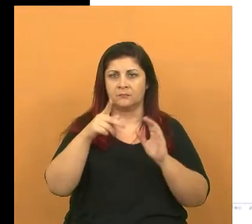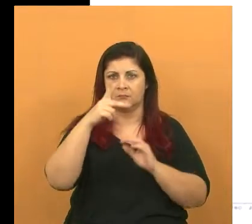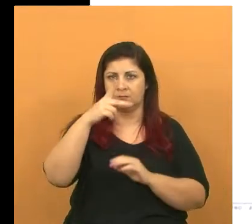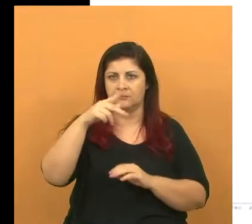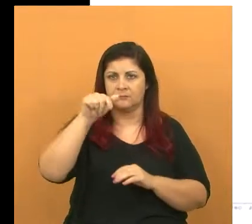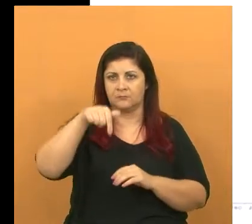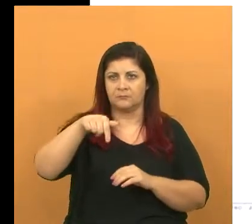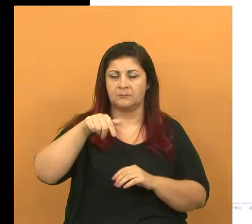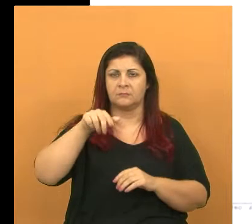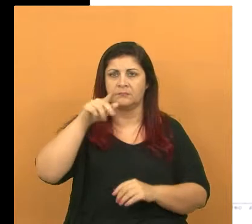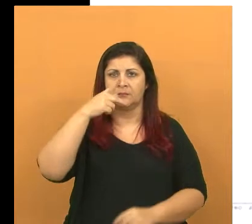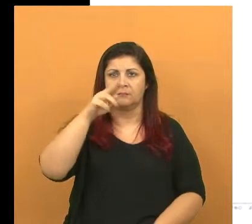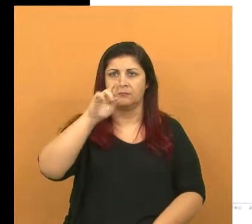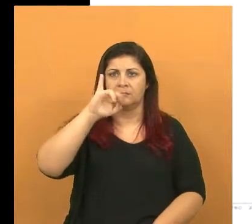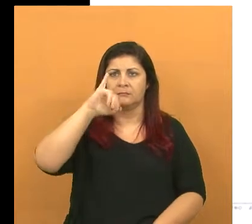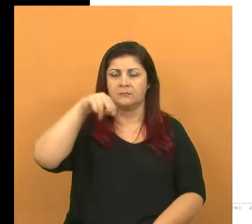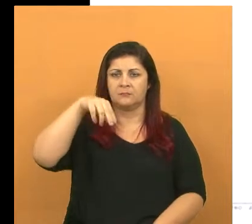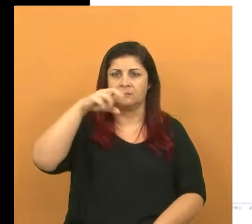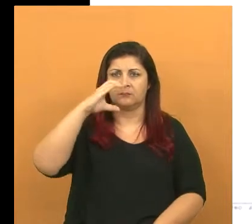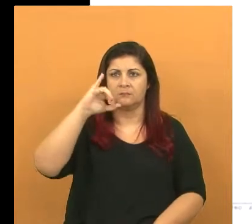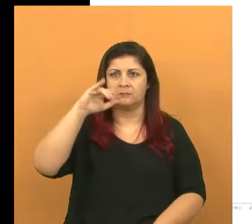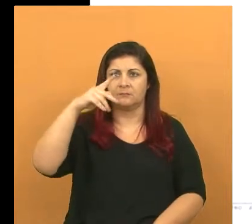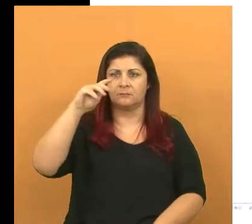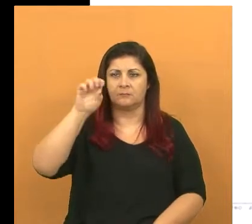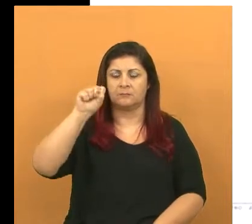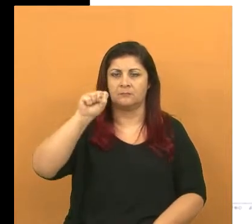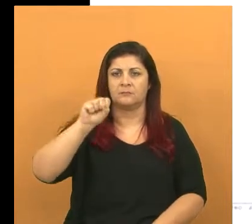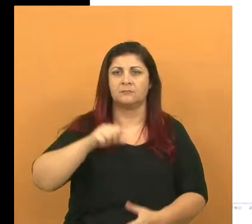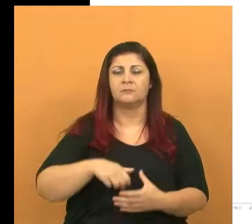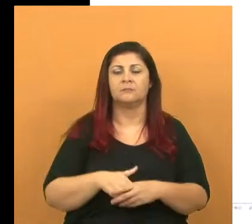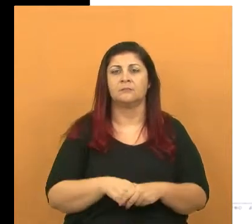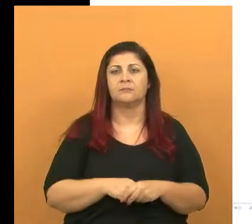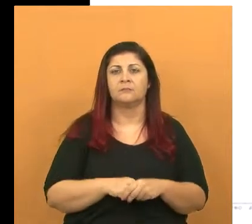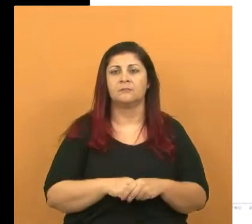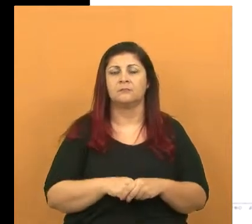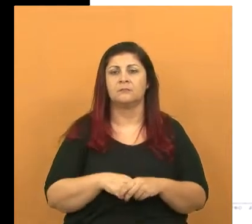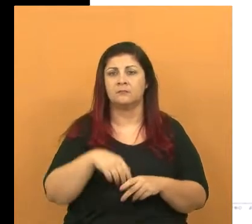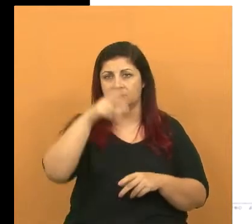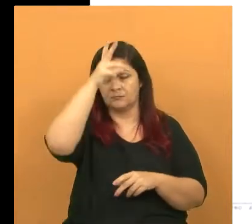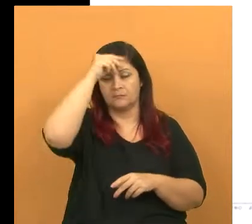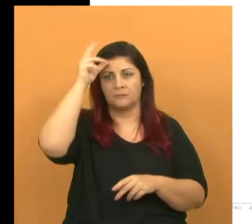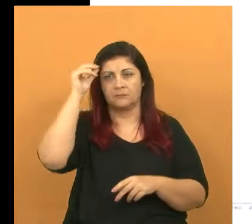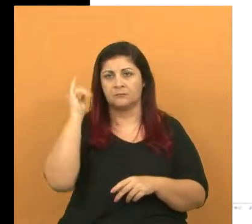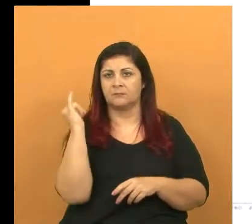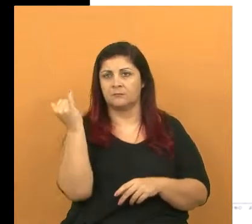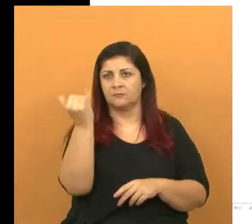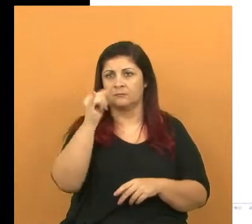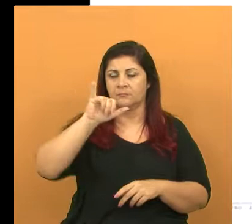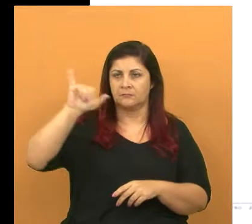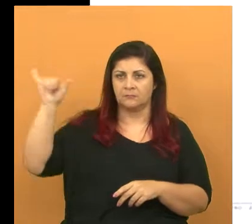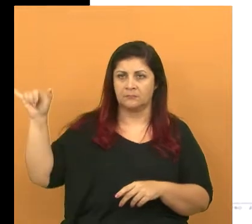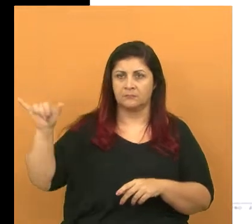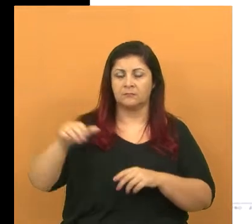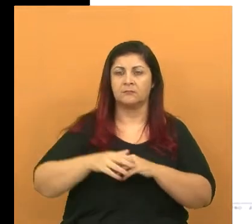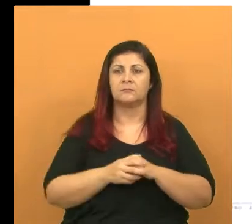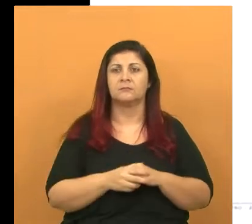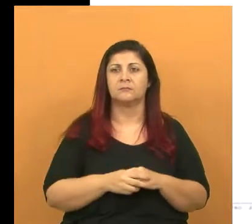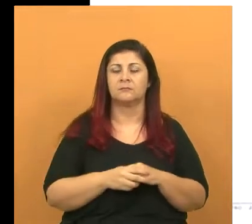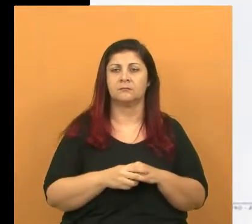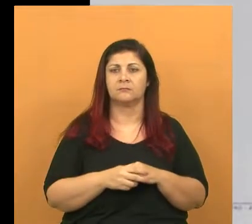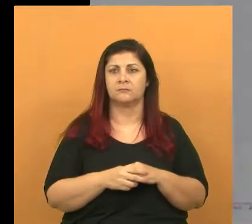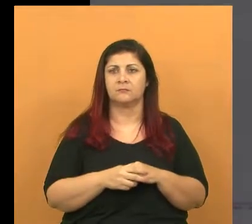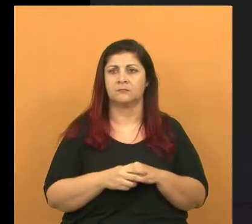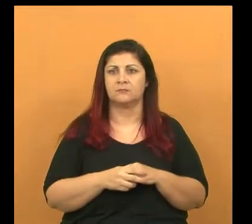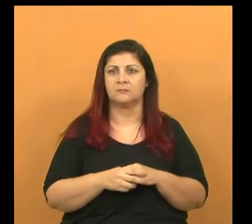uma notícia do prefeito que através de uma emenda do nosso deputado federal eduardo cury que é que